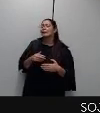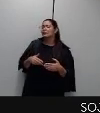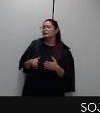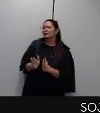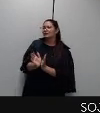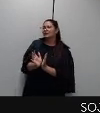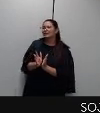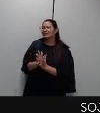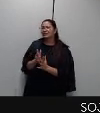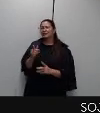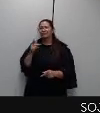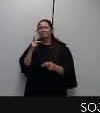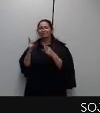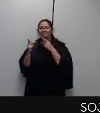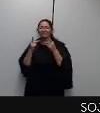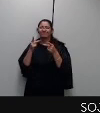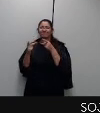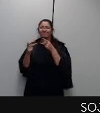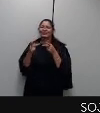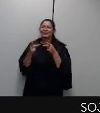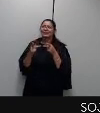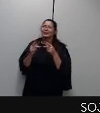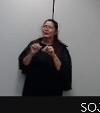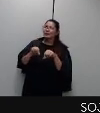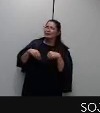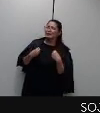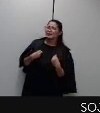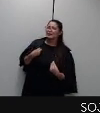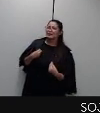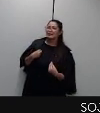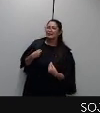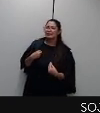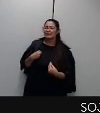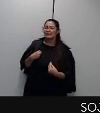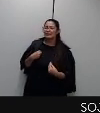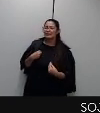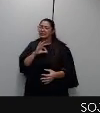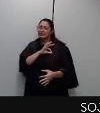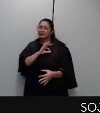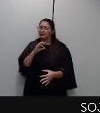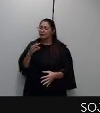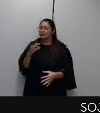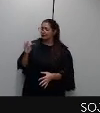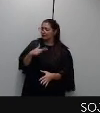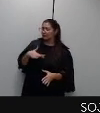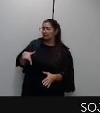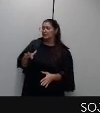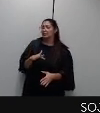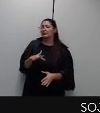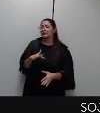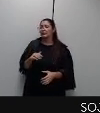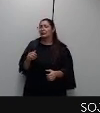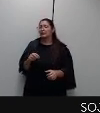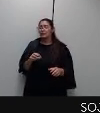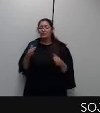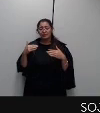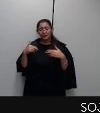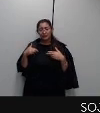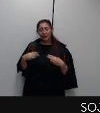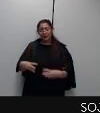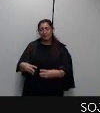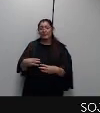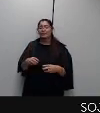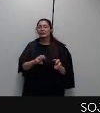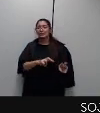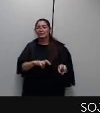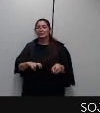discutir sim uma vez existindo execução fiscal ajuizada se a fazenda pode utilizar a